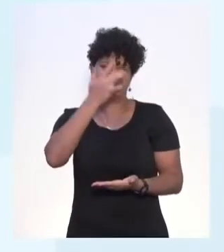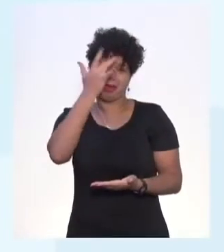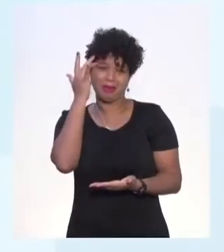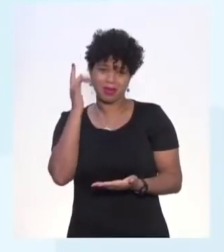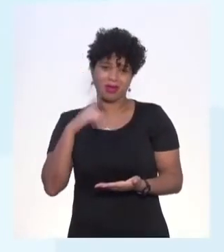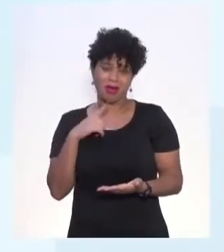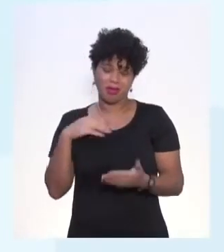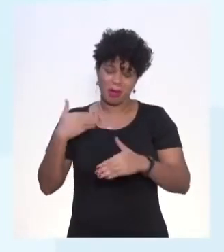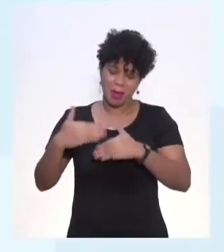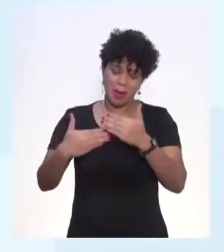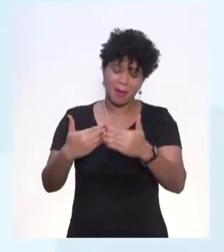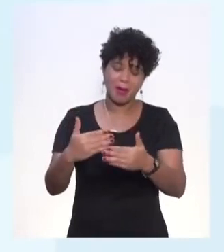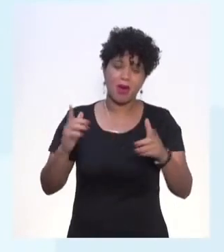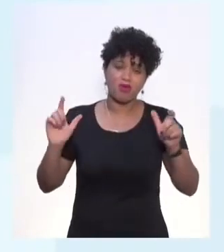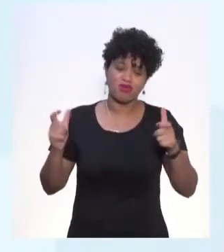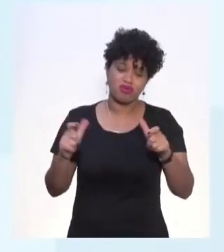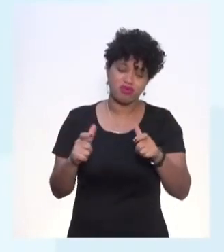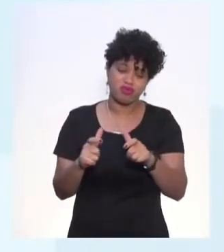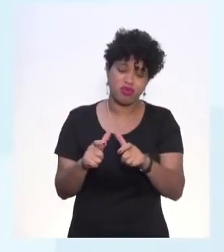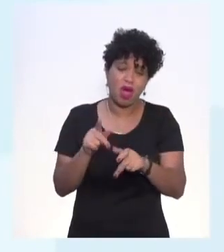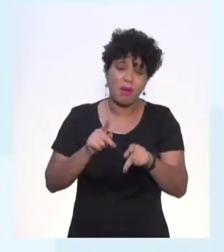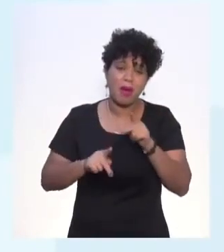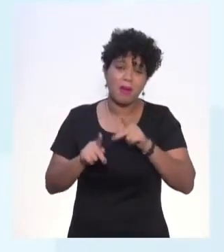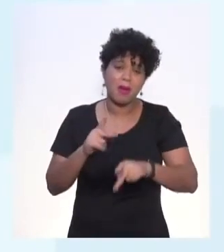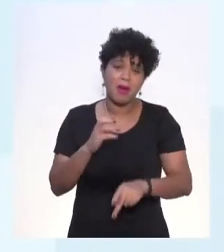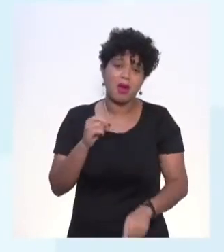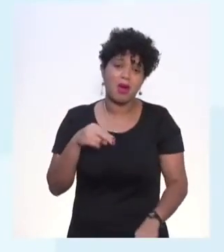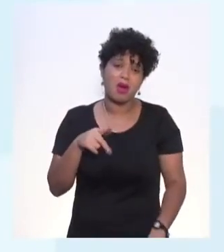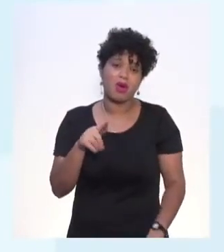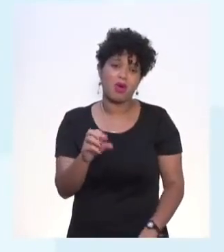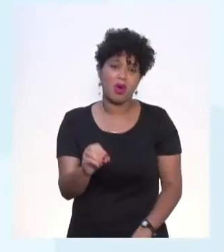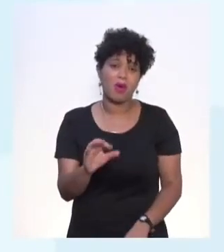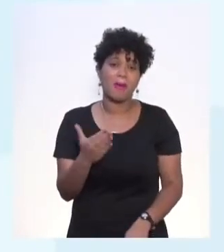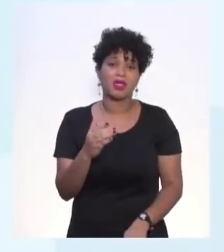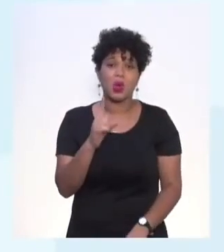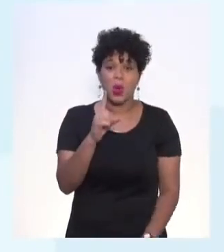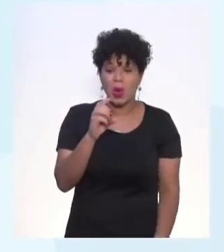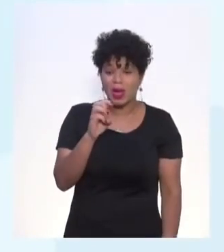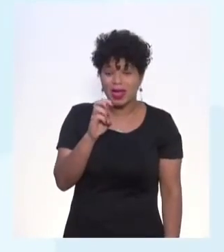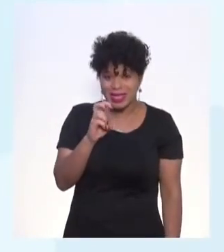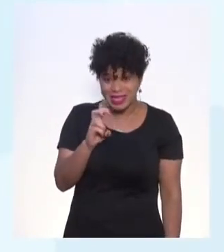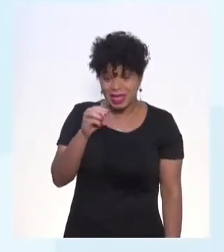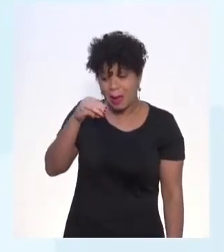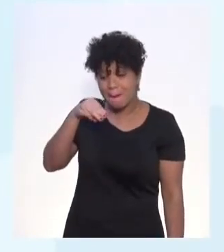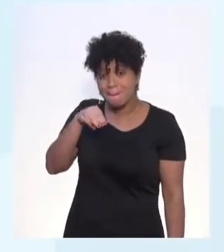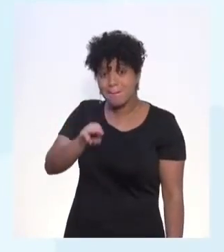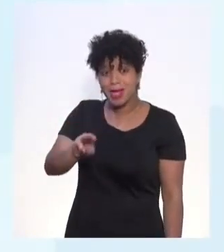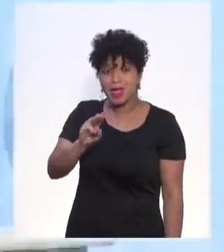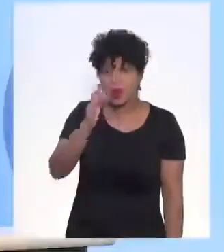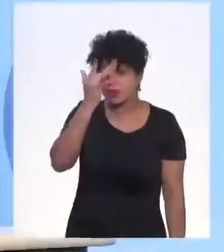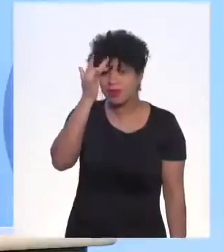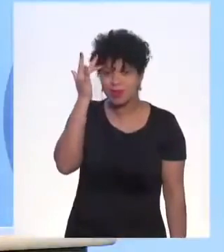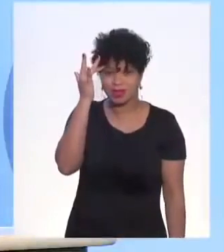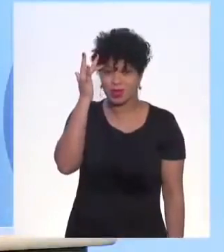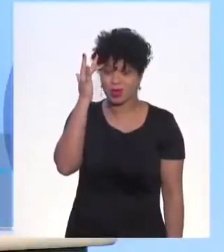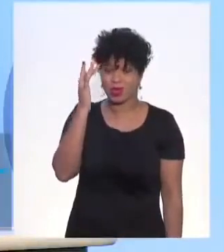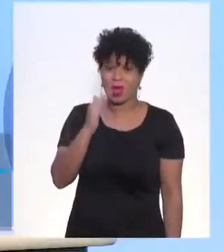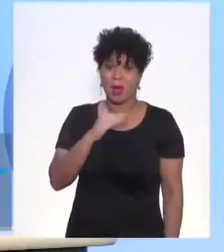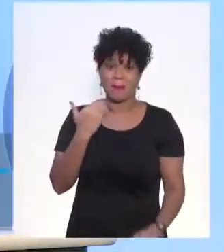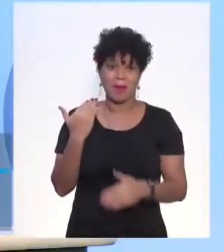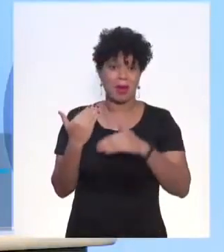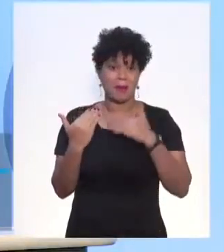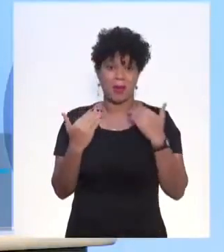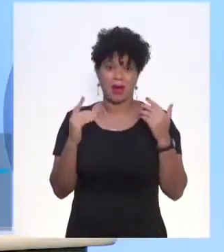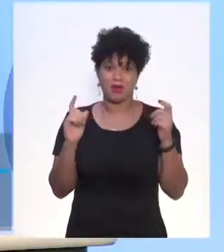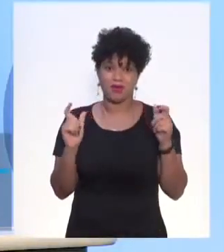para um declínio acentuado da população congolesa, estimado em cerca de 15 milhões de pessoas. Então,